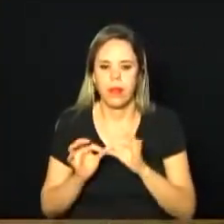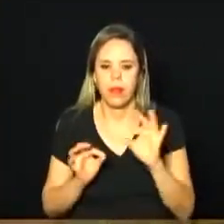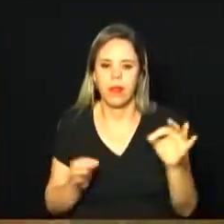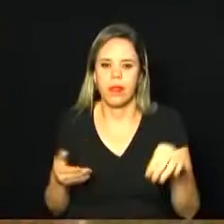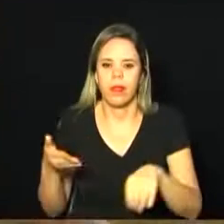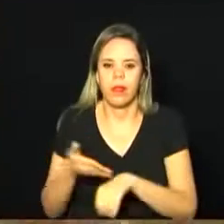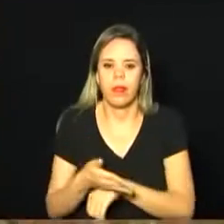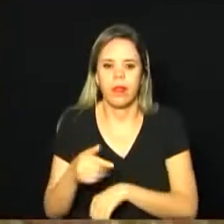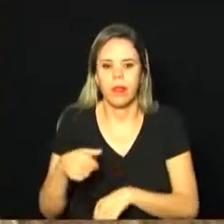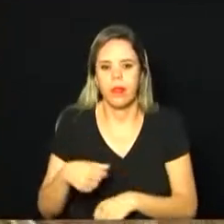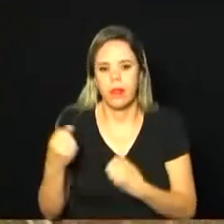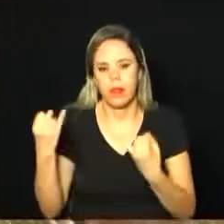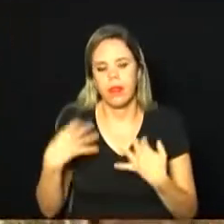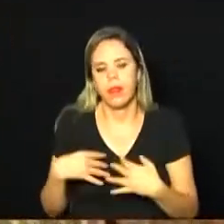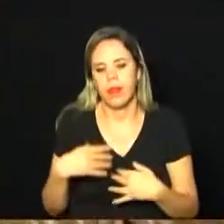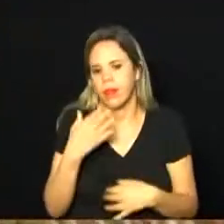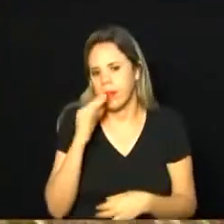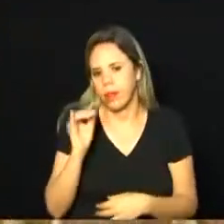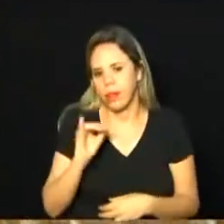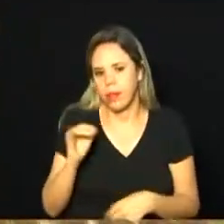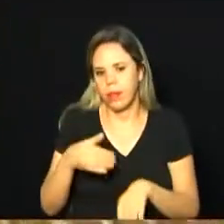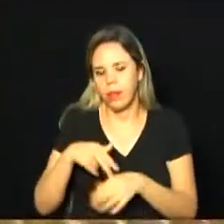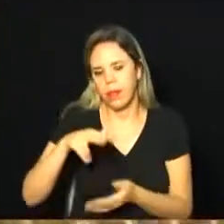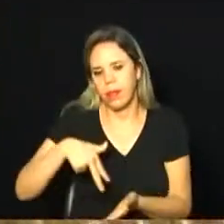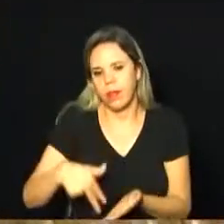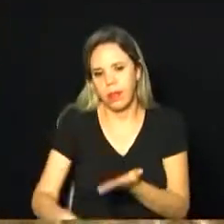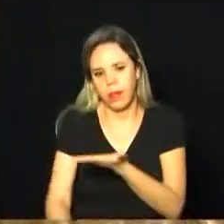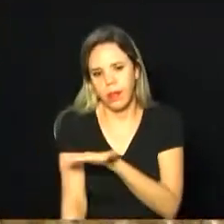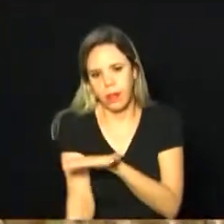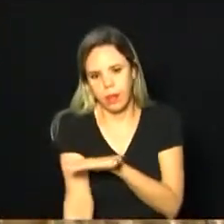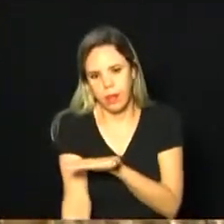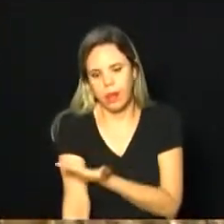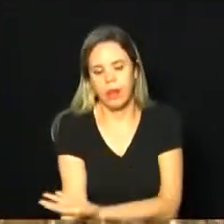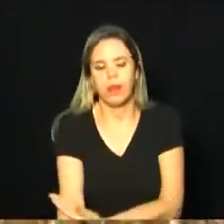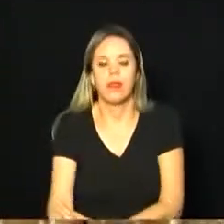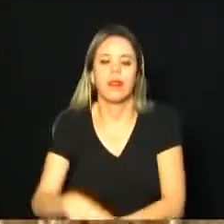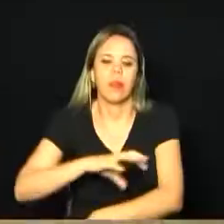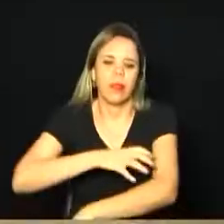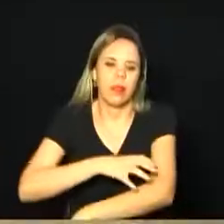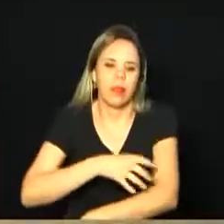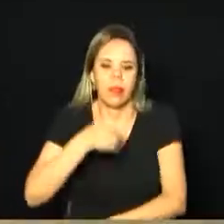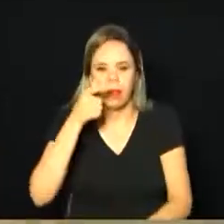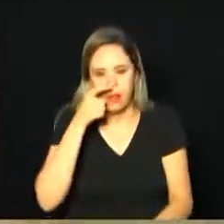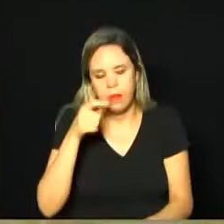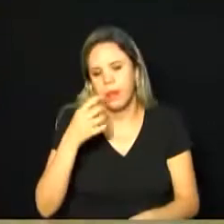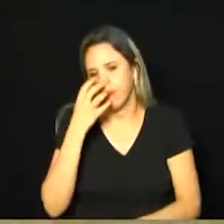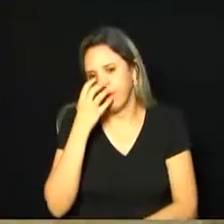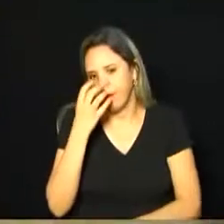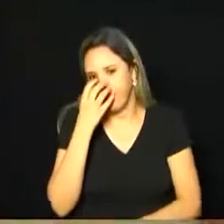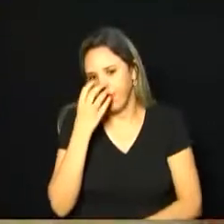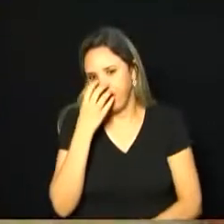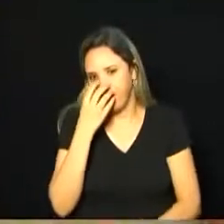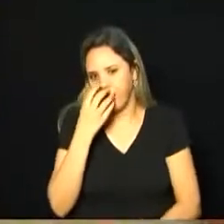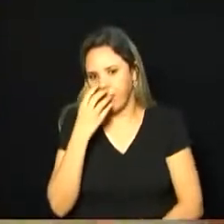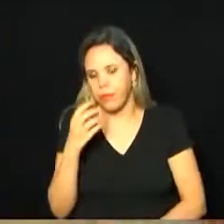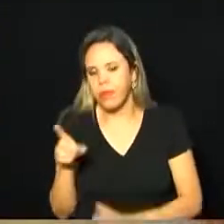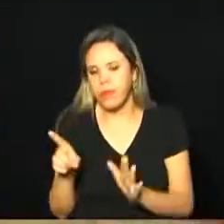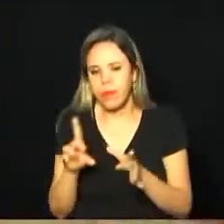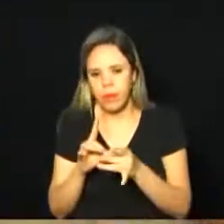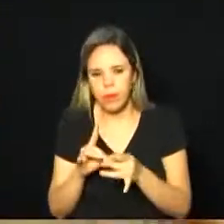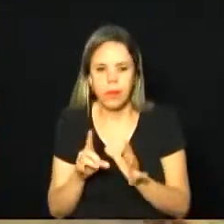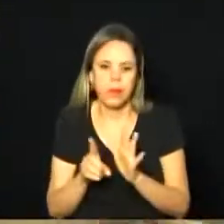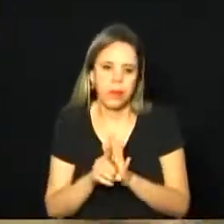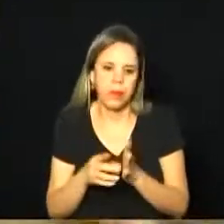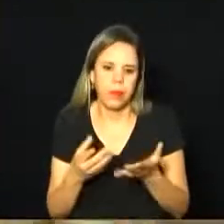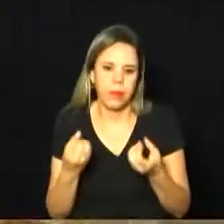longe uma delas encontrou que vem de Indaiatuba para dançar aqui nessa prata vimos também cachorros com seus donos Enfim